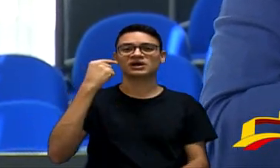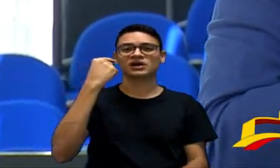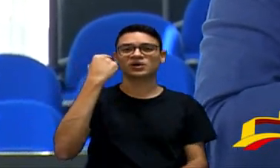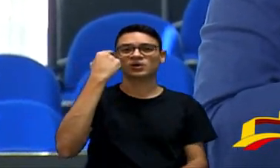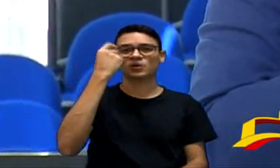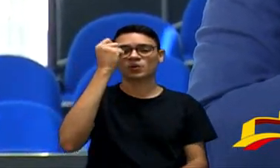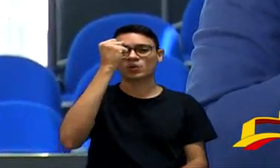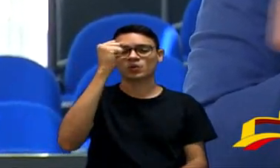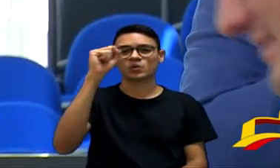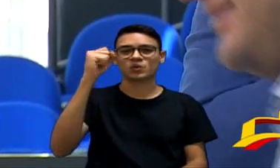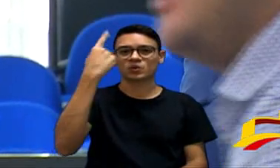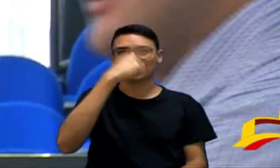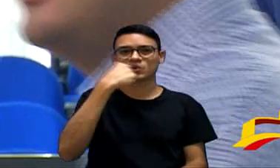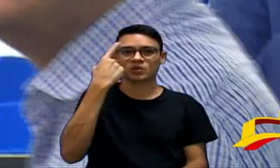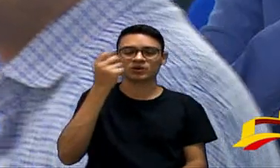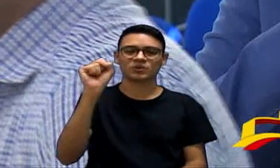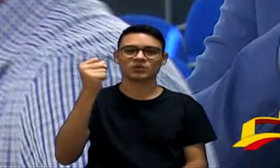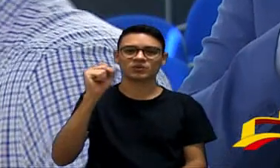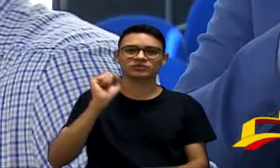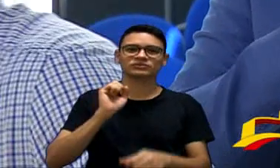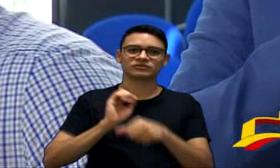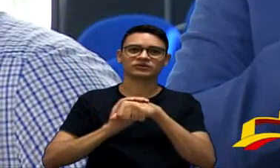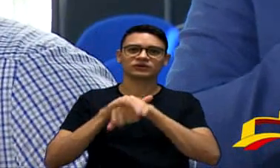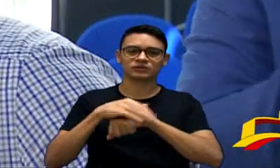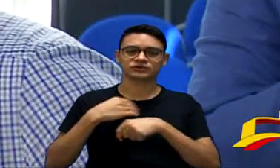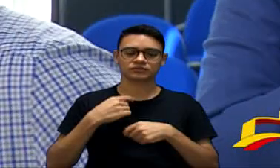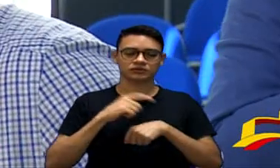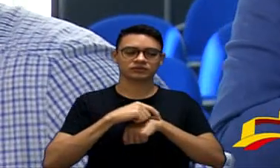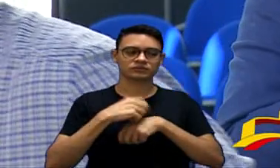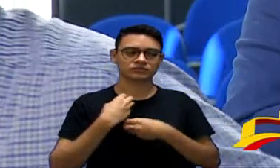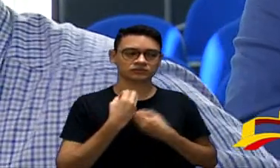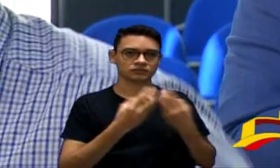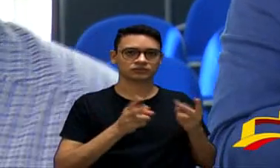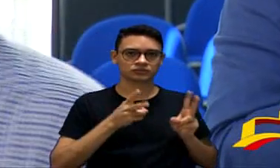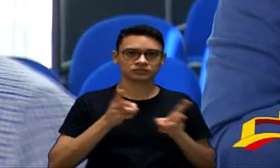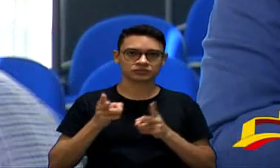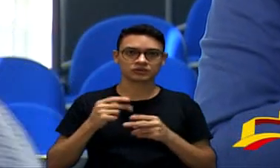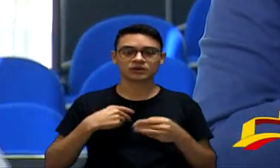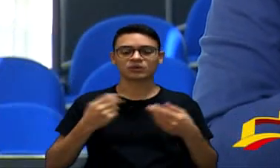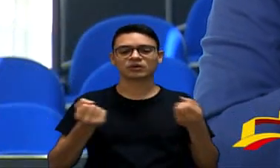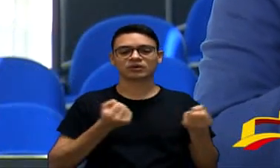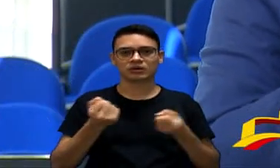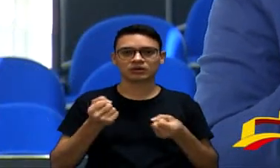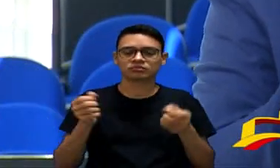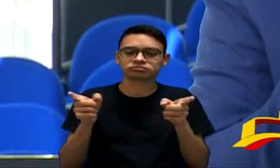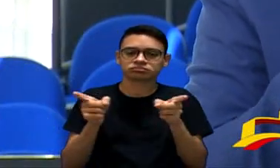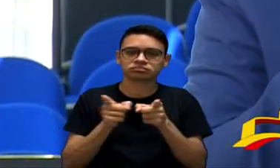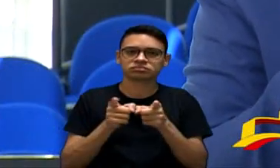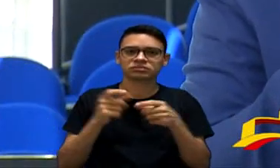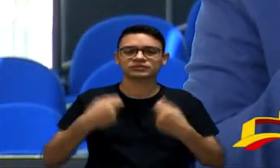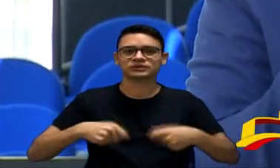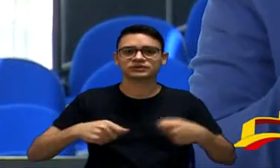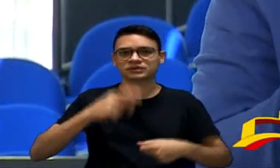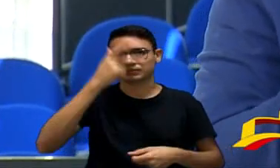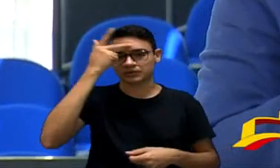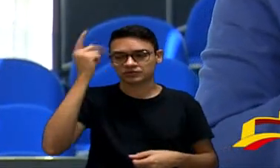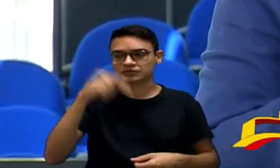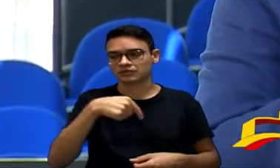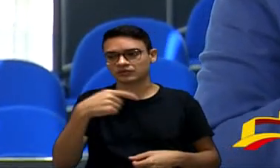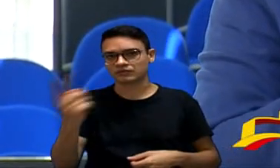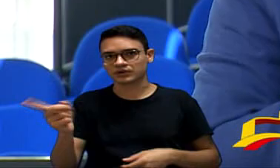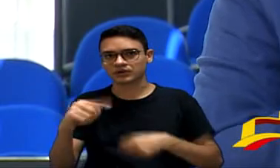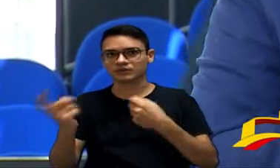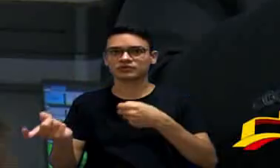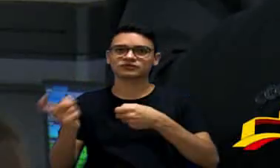acho que então, eu... quando for câncer, tem que ser carro, eu sei, é do meu tempo, tem que ser o carro pequeno. Eu acho que é assim. Para a pessoa ir que... e depois do tratamento você